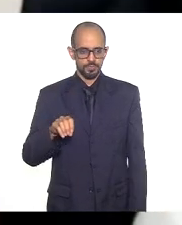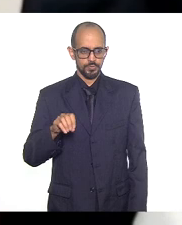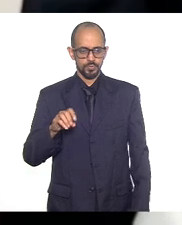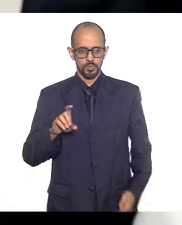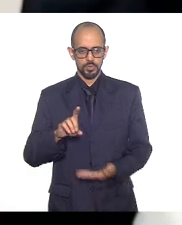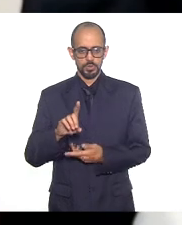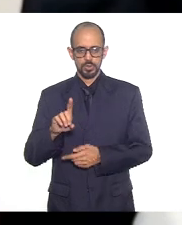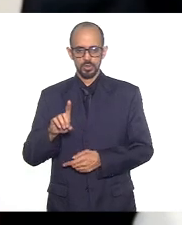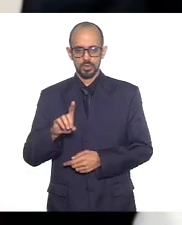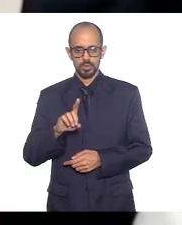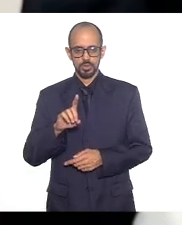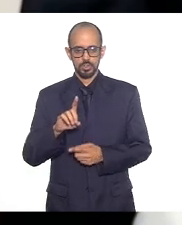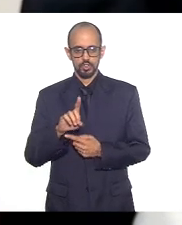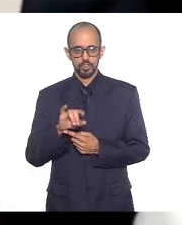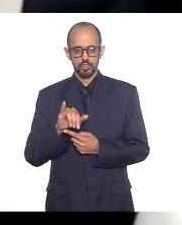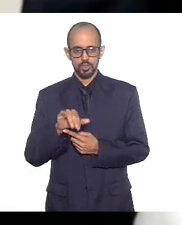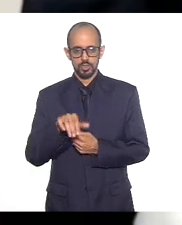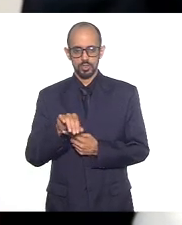Deputado Dionísio Lins.